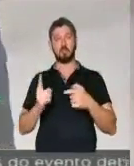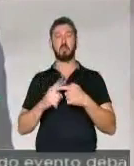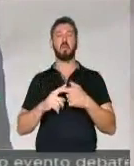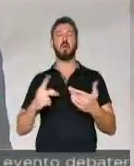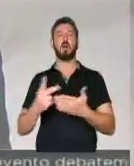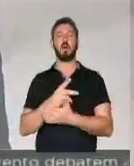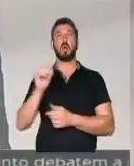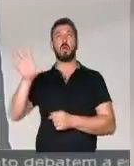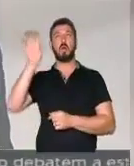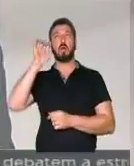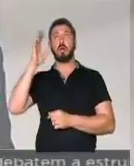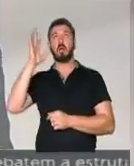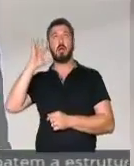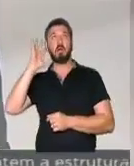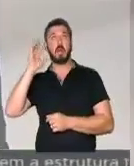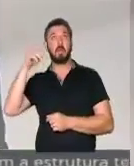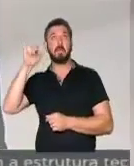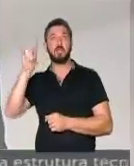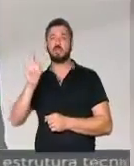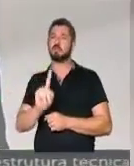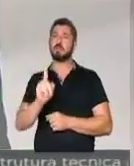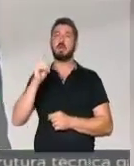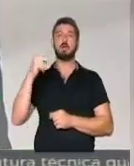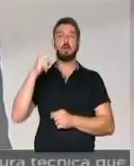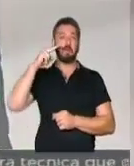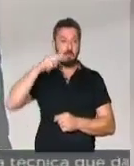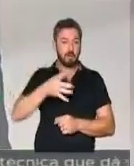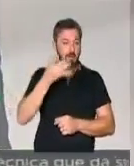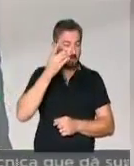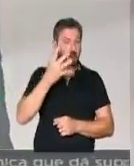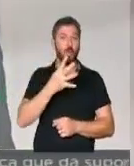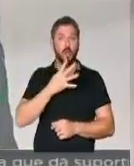ouvem pela mídia nacional, mas conhecer o trabalho